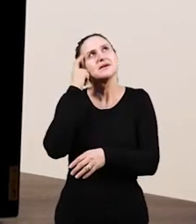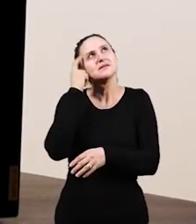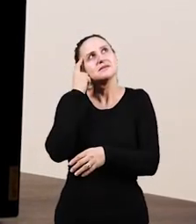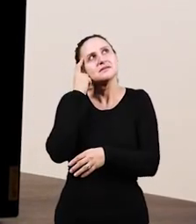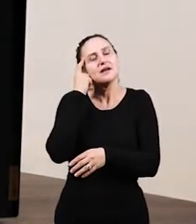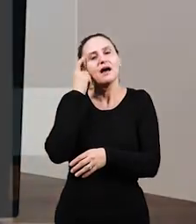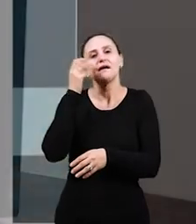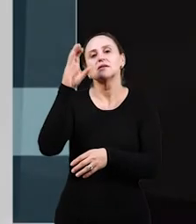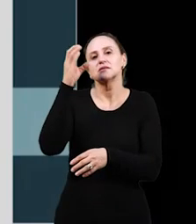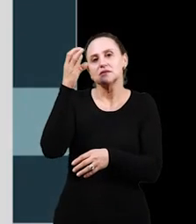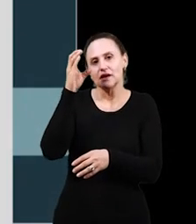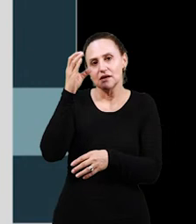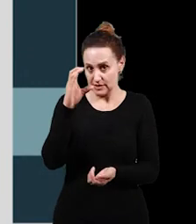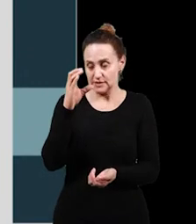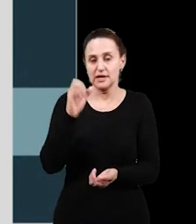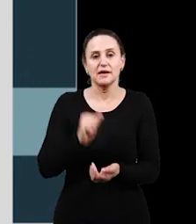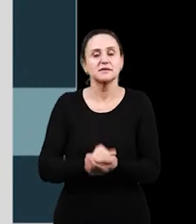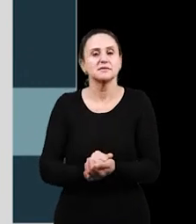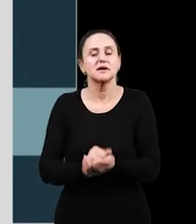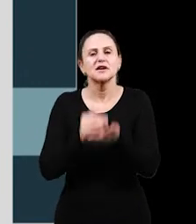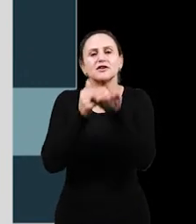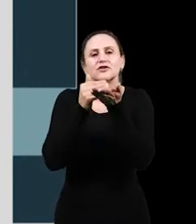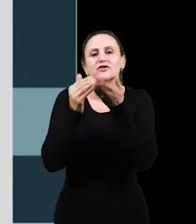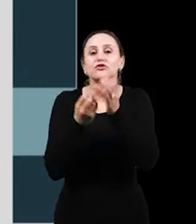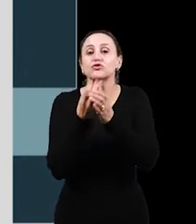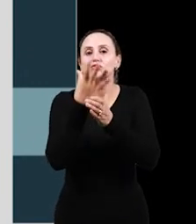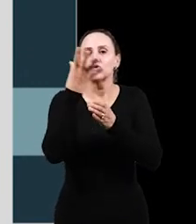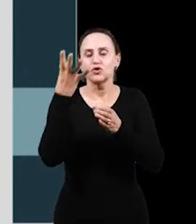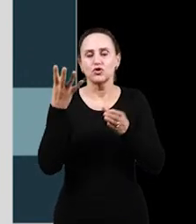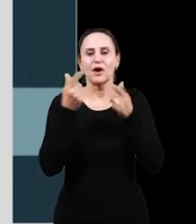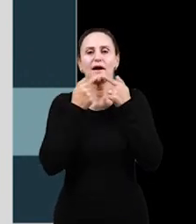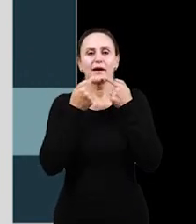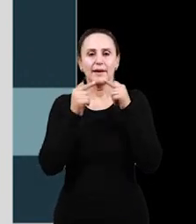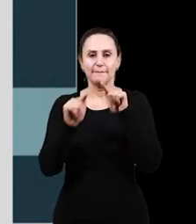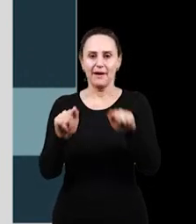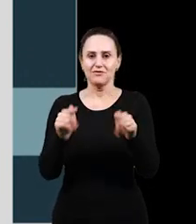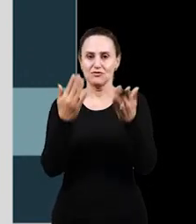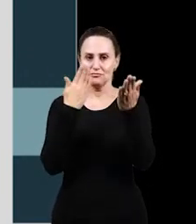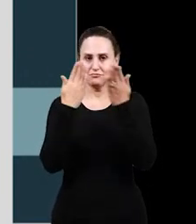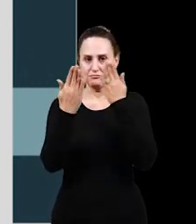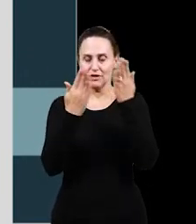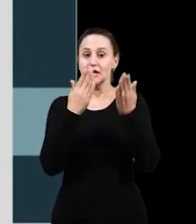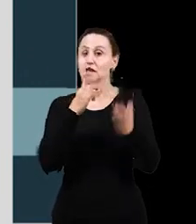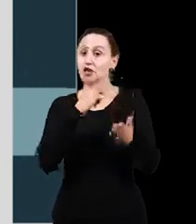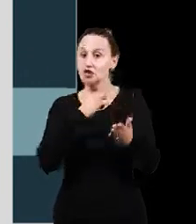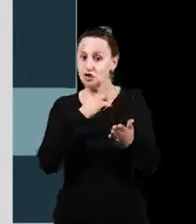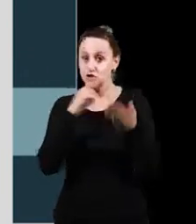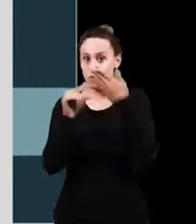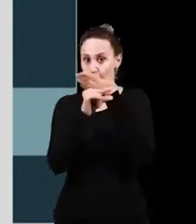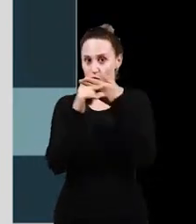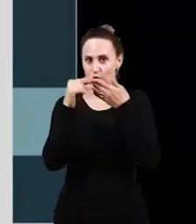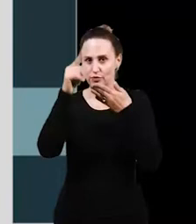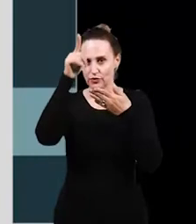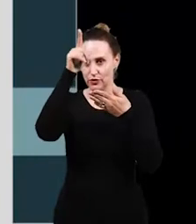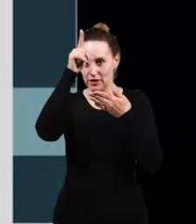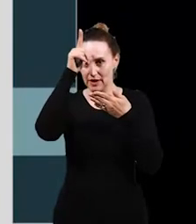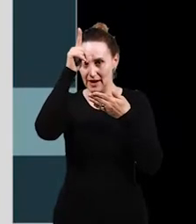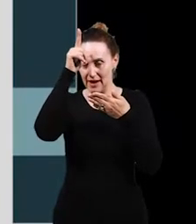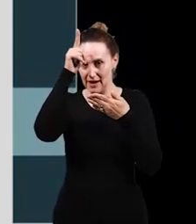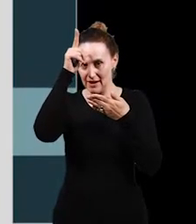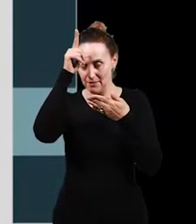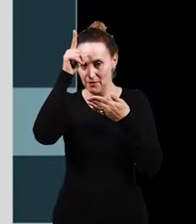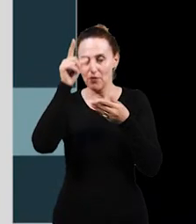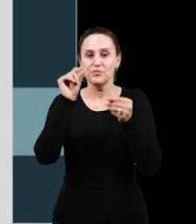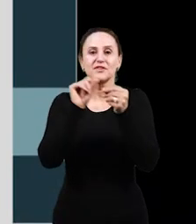então é com o surgimento das gramáticas comparadas então é um alemão chamado Franz bopp em 1816